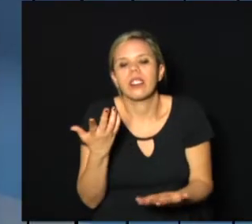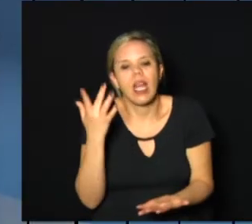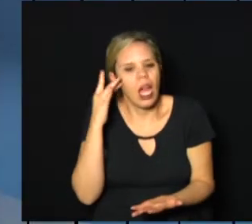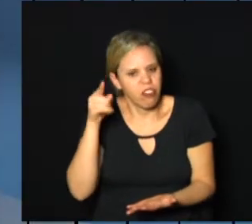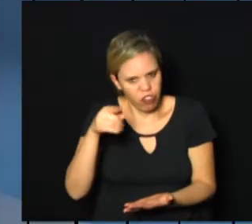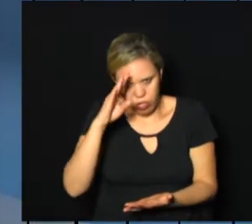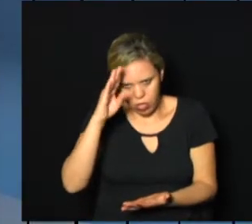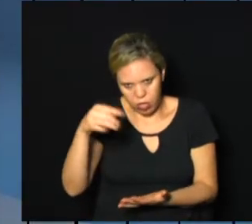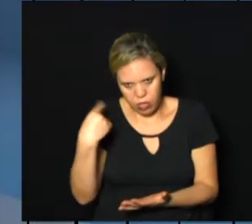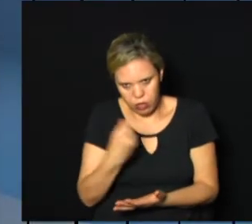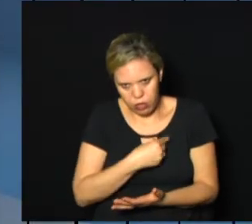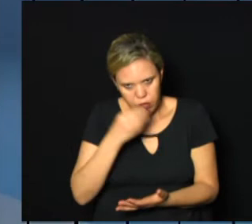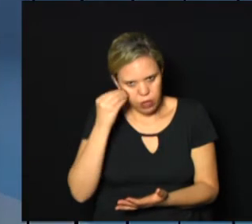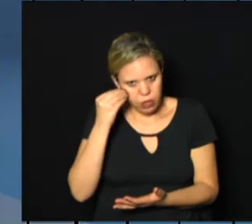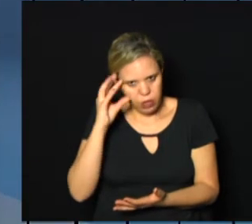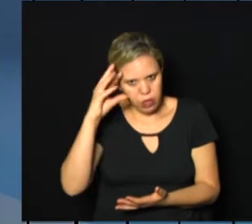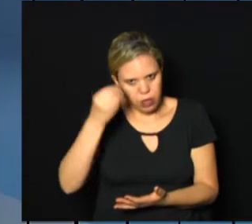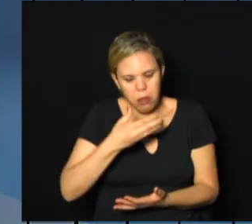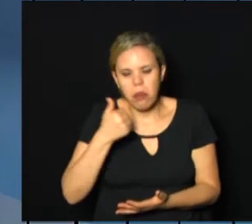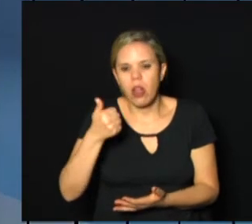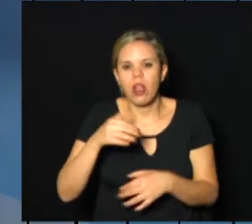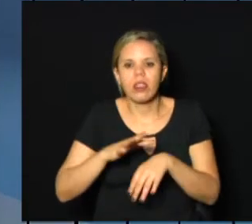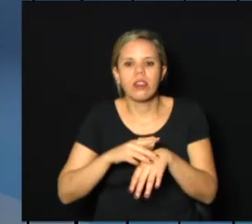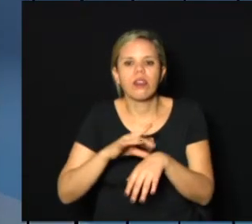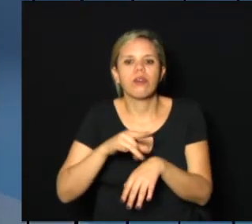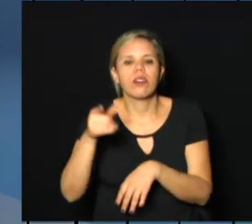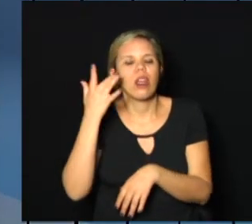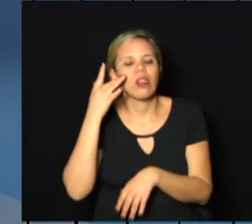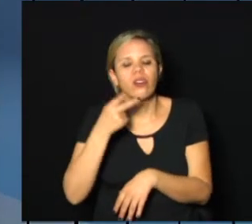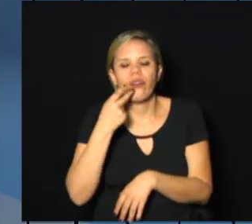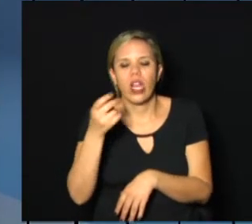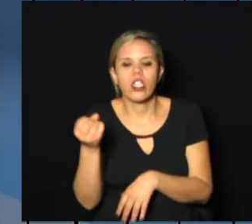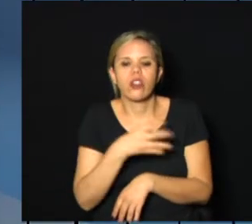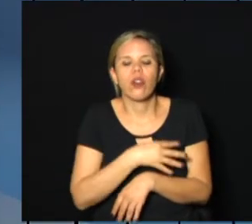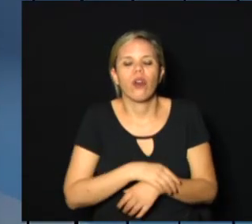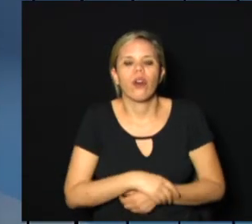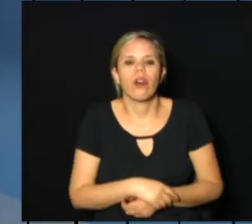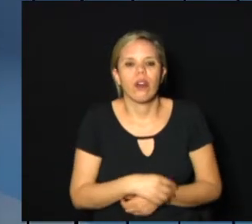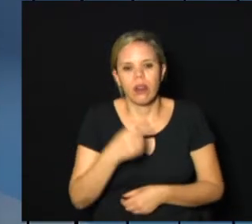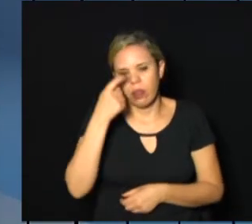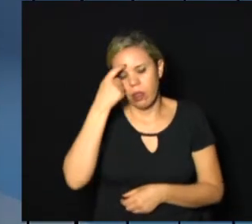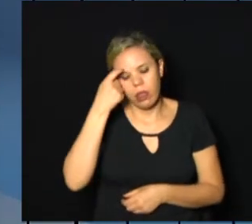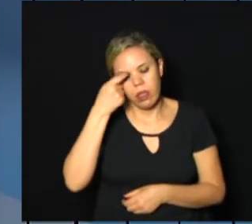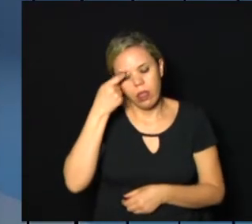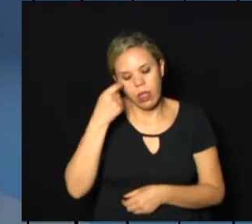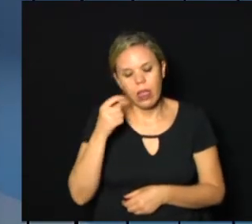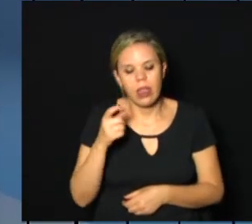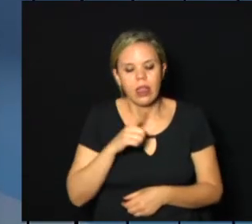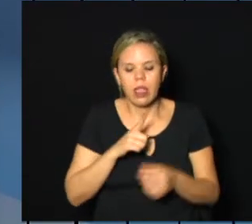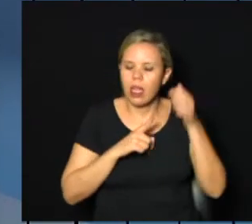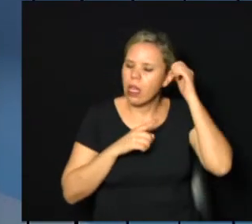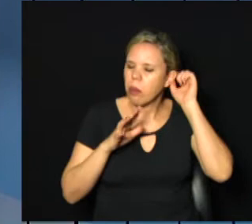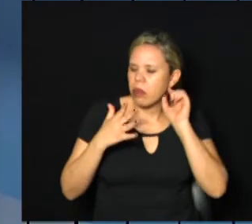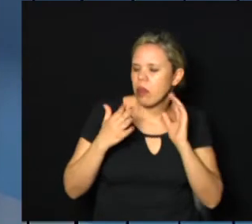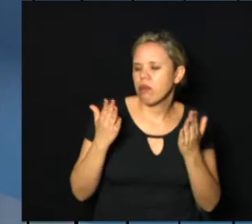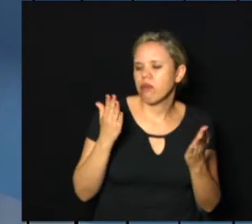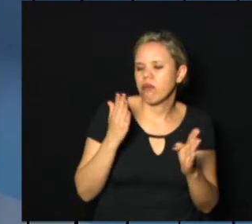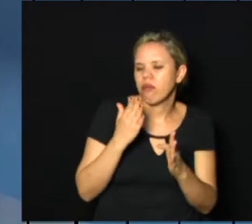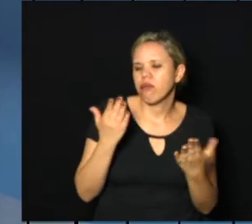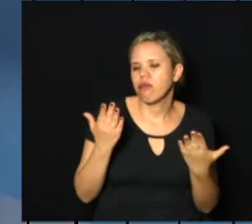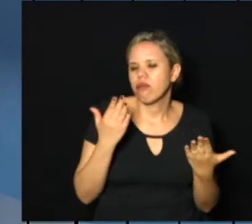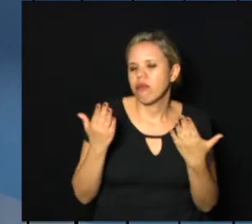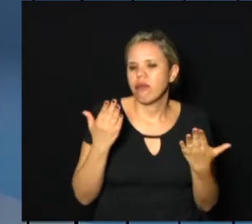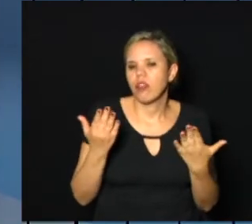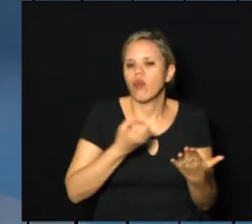para a gente tentar entender melhor essa doença, que o senhor mesmo disse que é nova, e ter um número mais próximo do real da doença